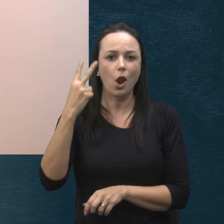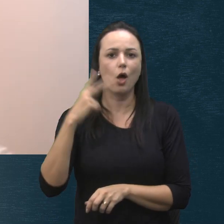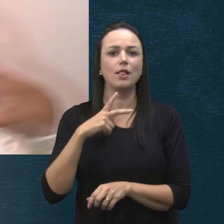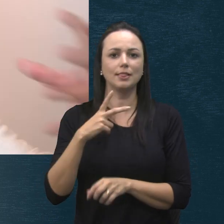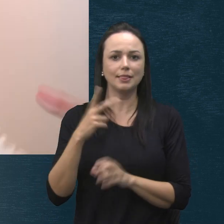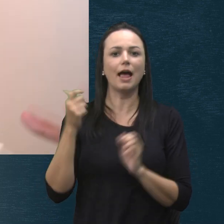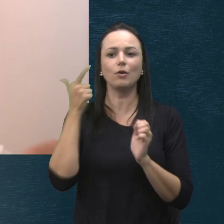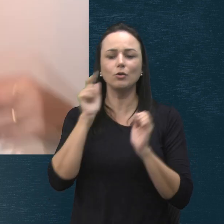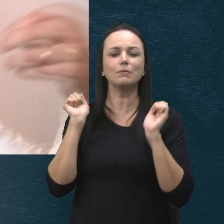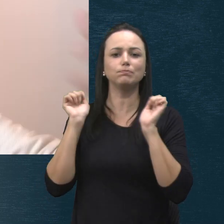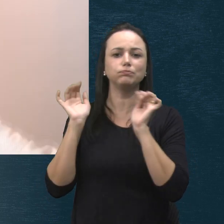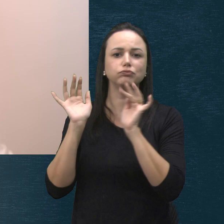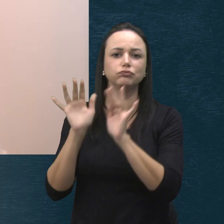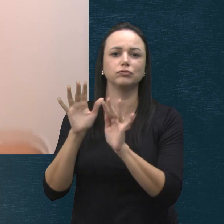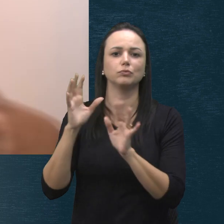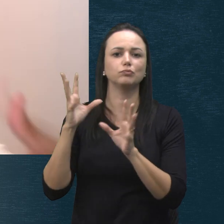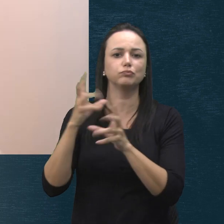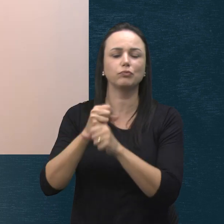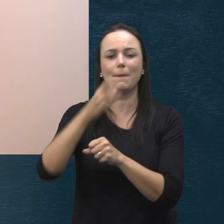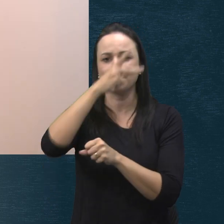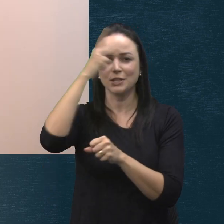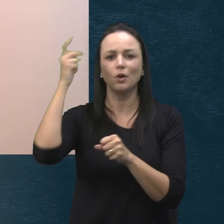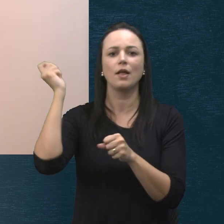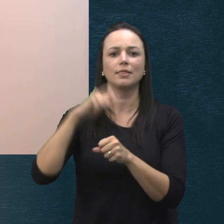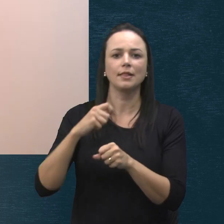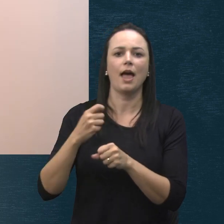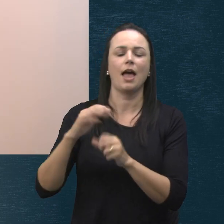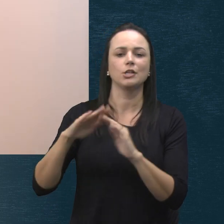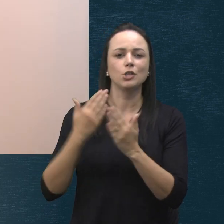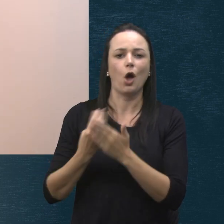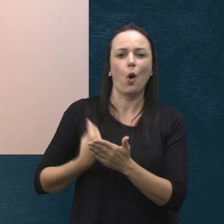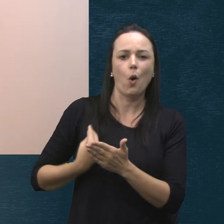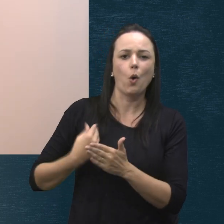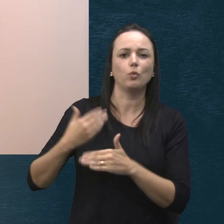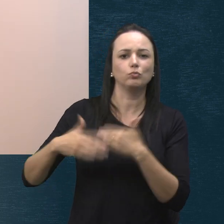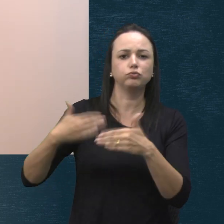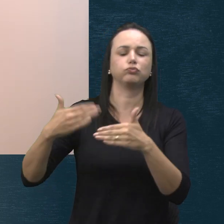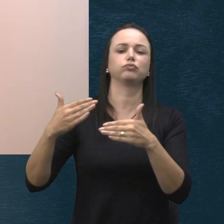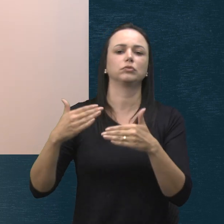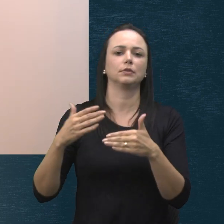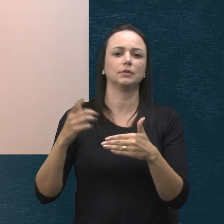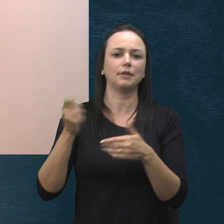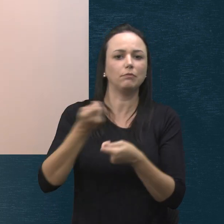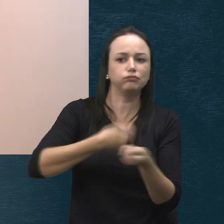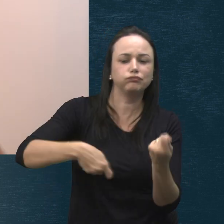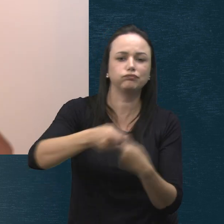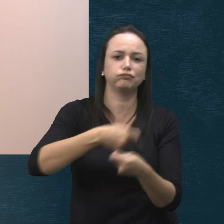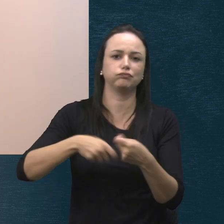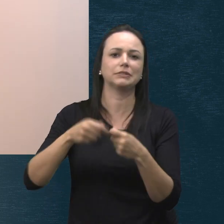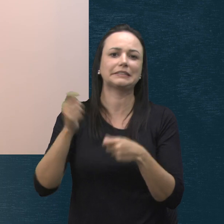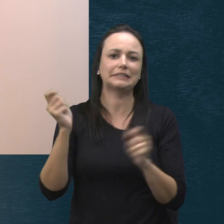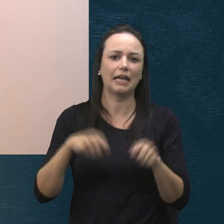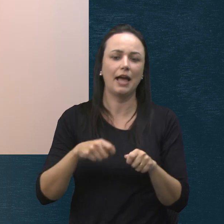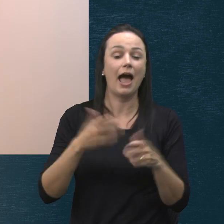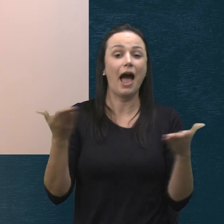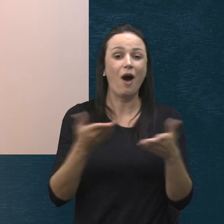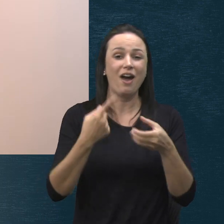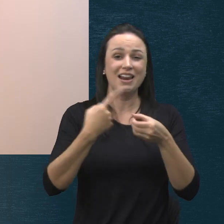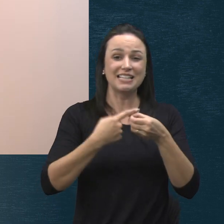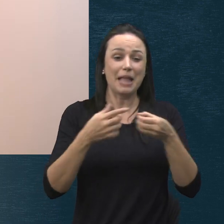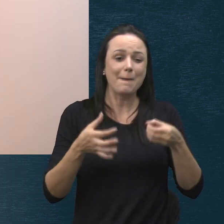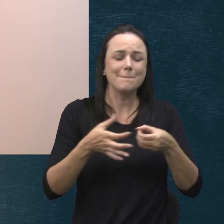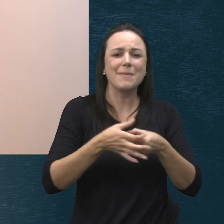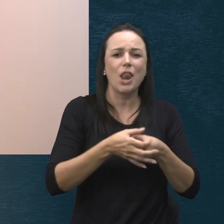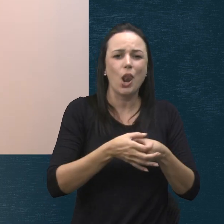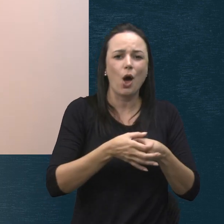manter uma escola viva, funcionando, robusta em termos de mercado. Mas cidades pequenas têm muito mais dificuldade.